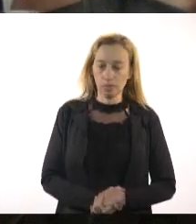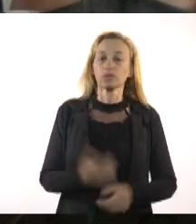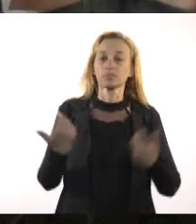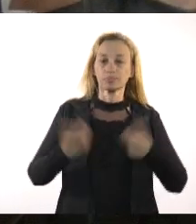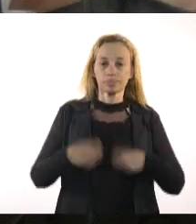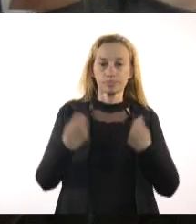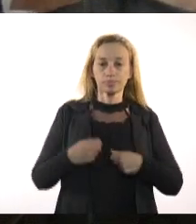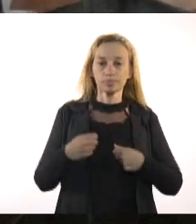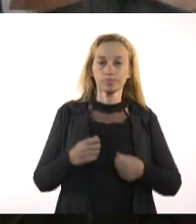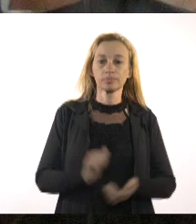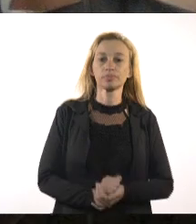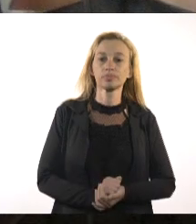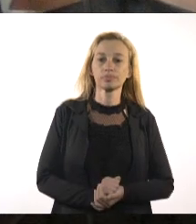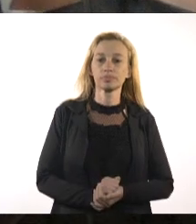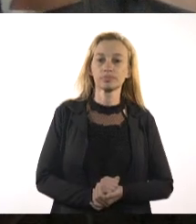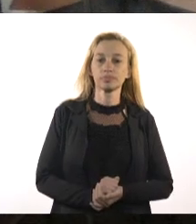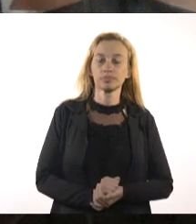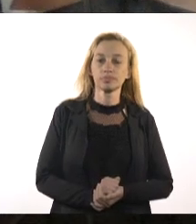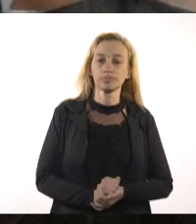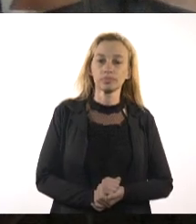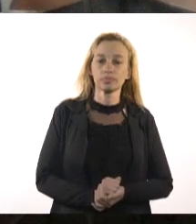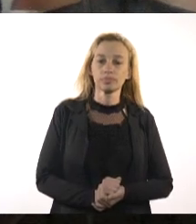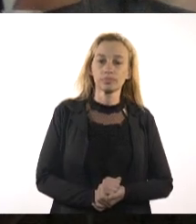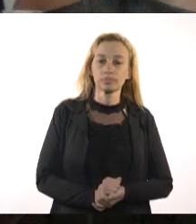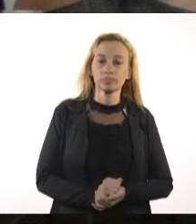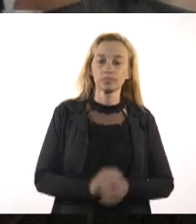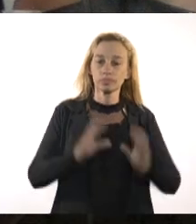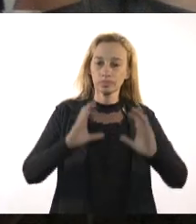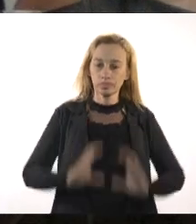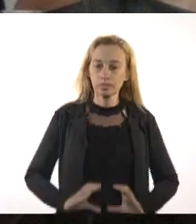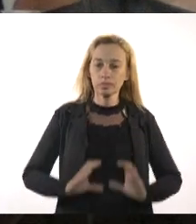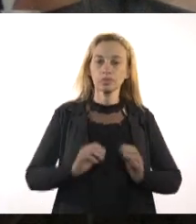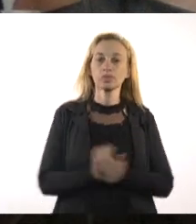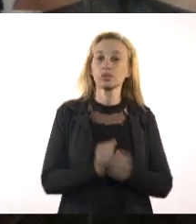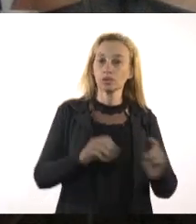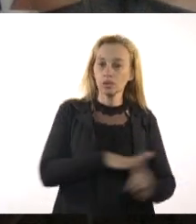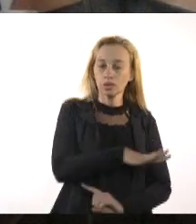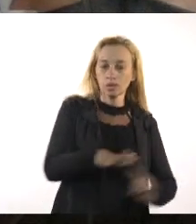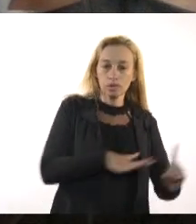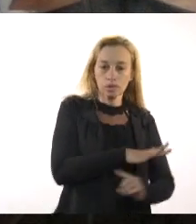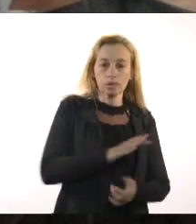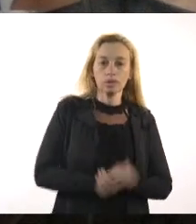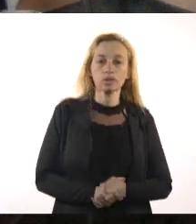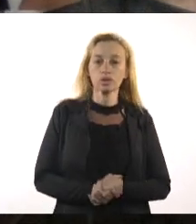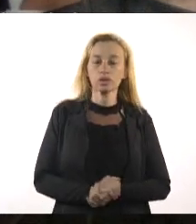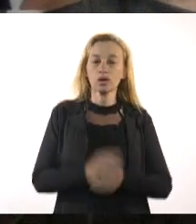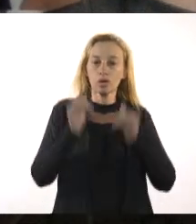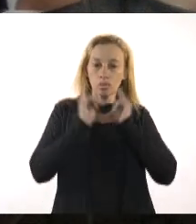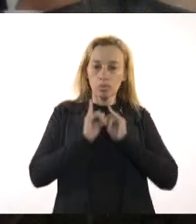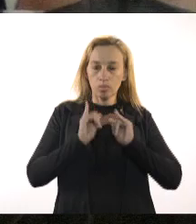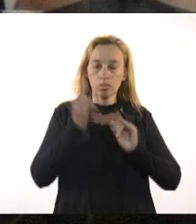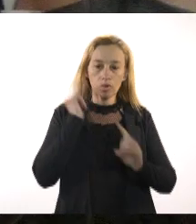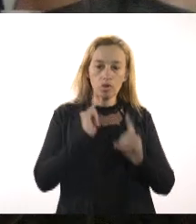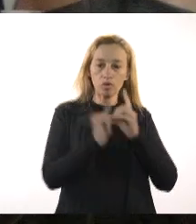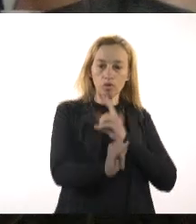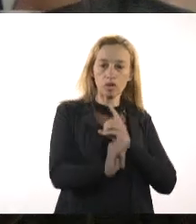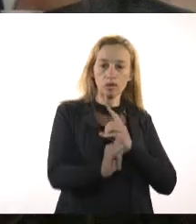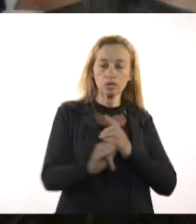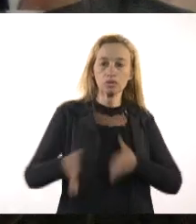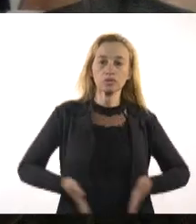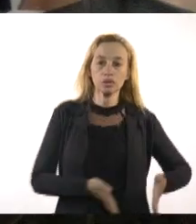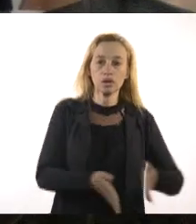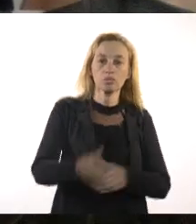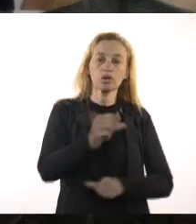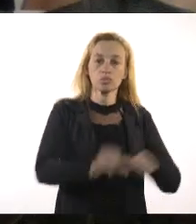Precisamos exercer a cidadania no âmbito social, ser sinal de profeta no caminho de conversão e